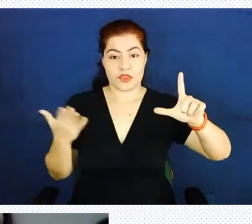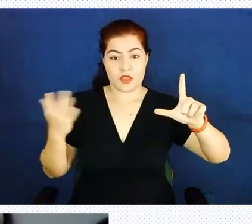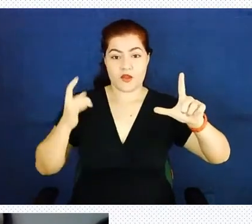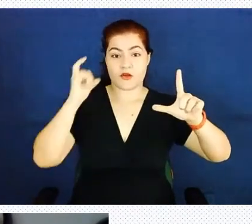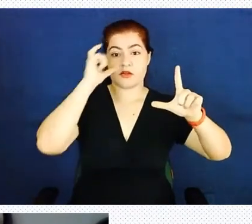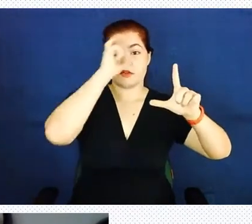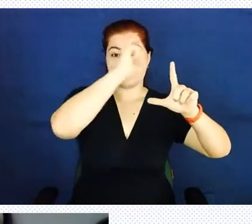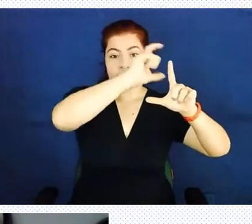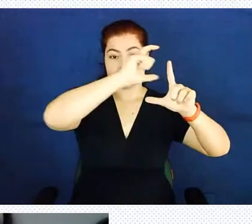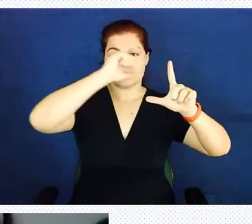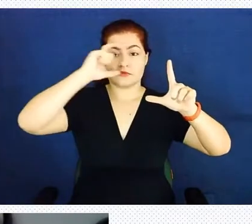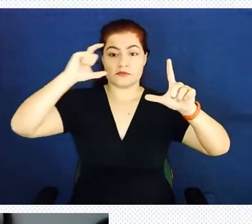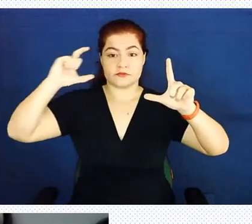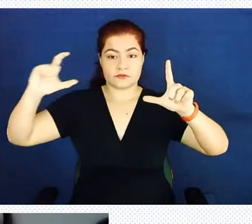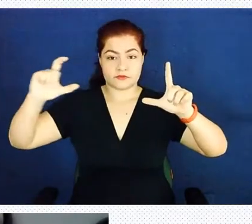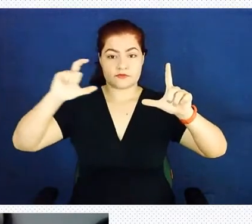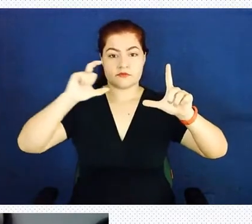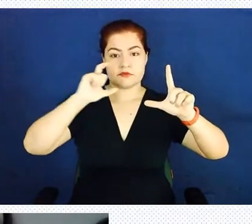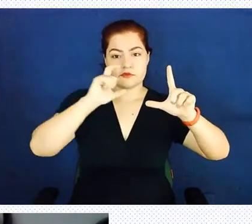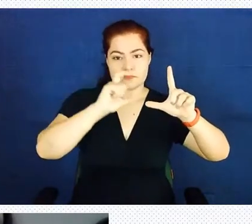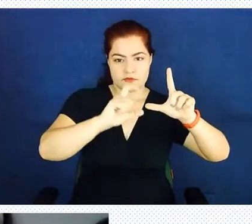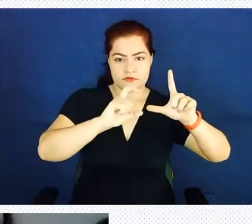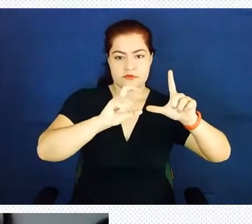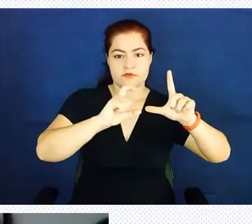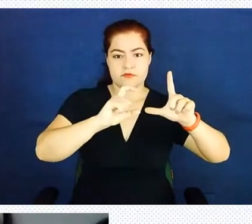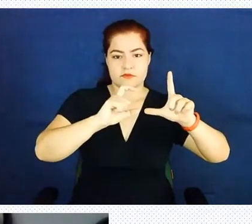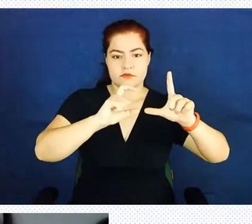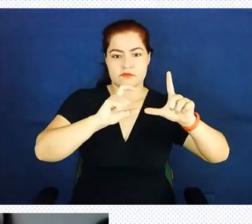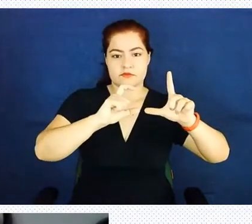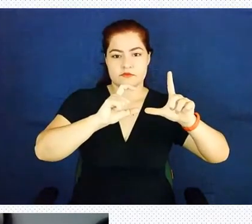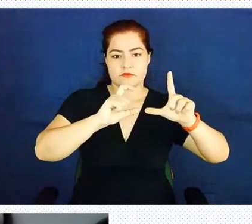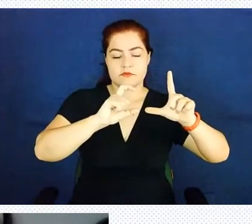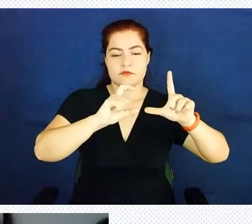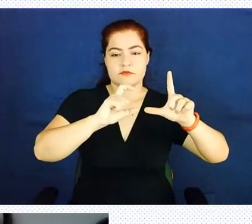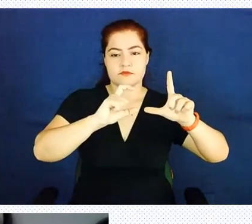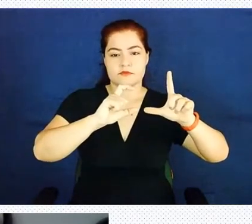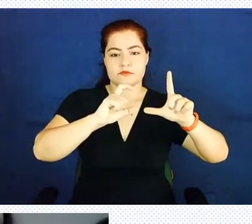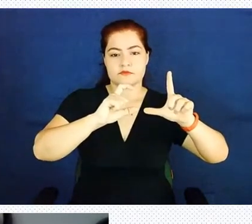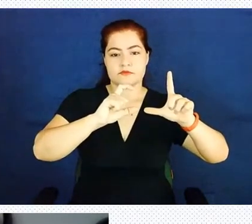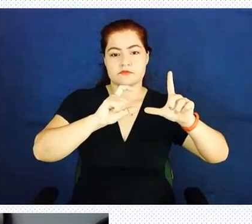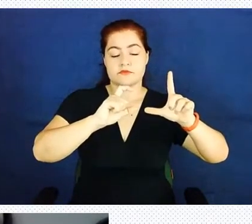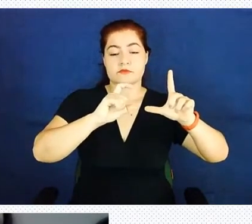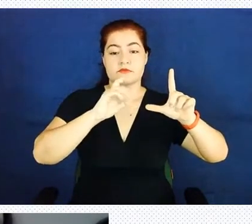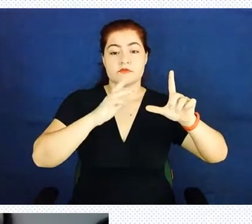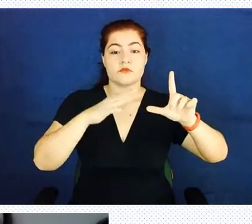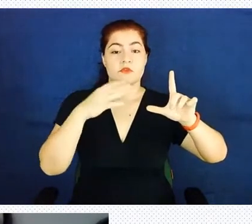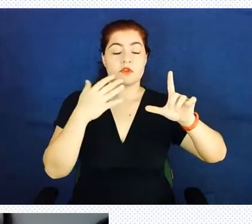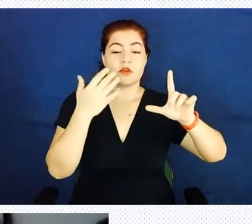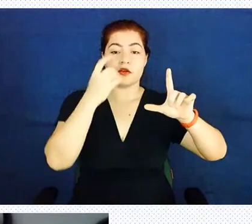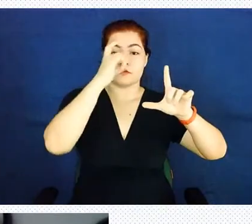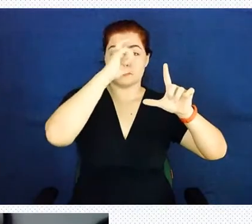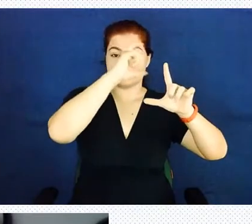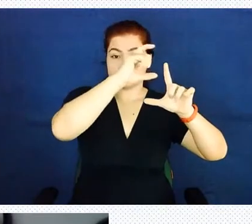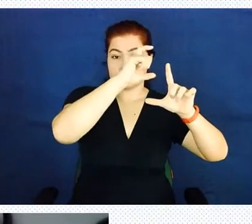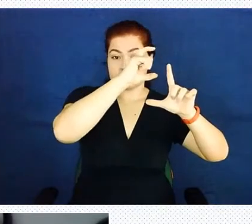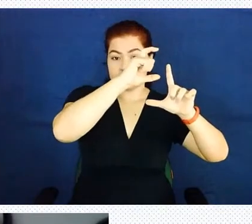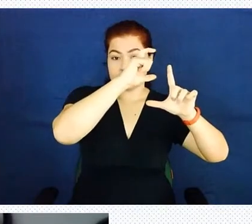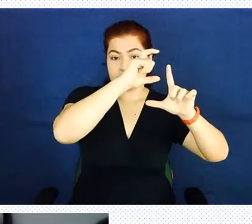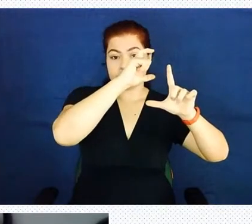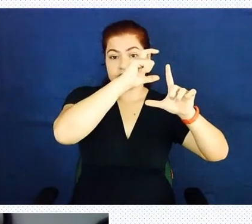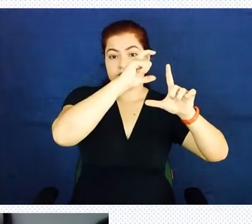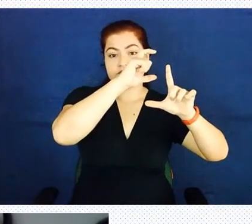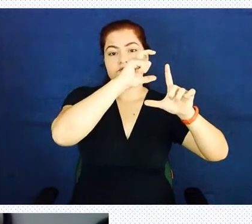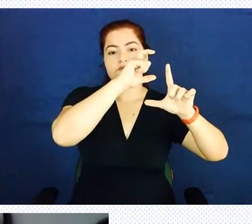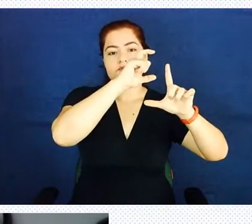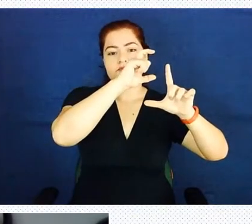quadros, 2 acima e um ao centro, abaixo. À esquerda do seu monitor, no